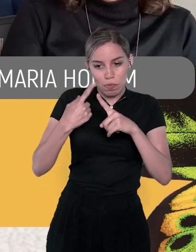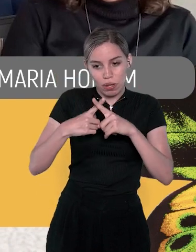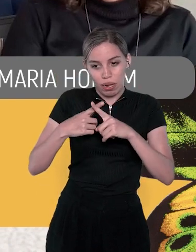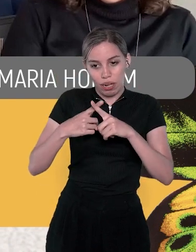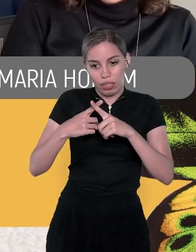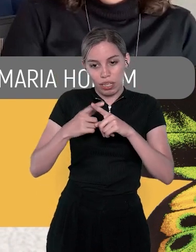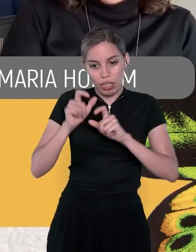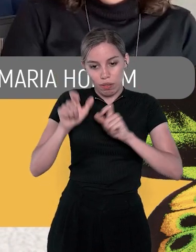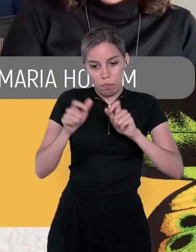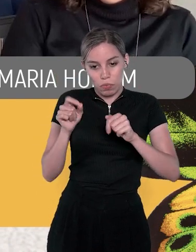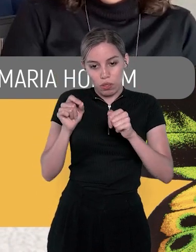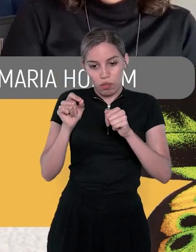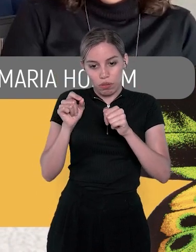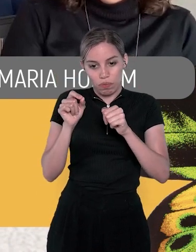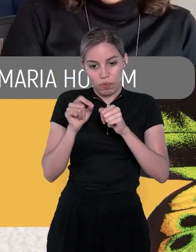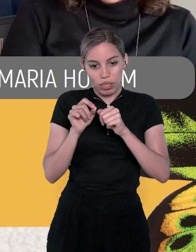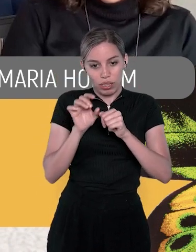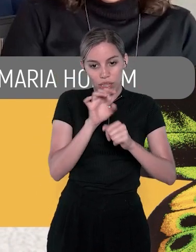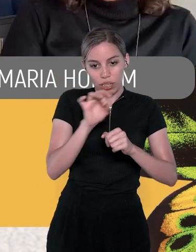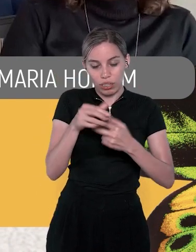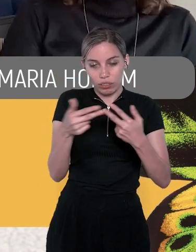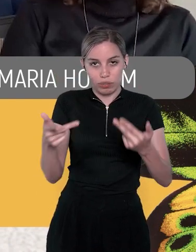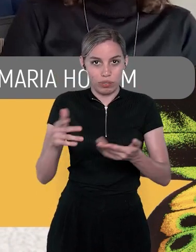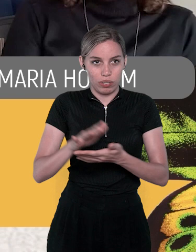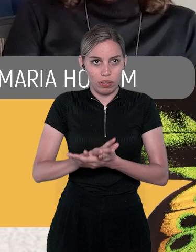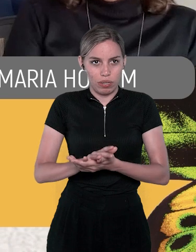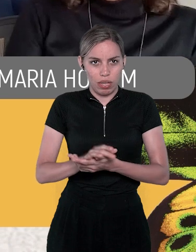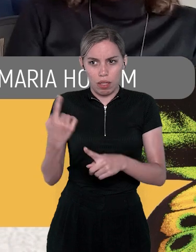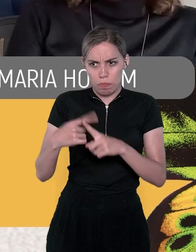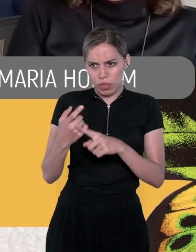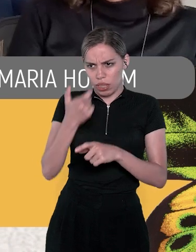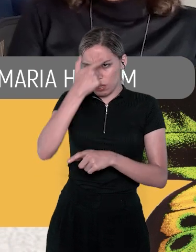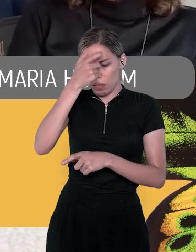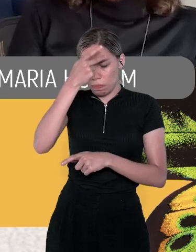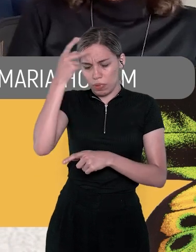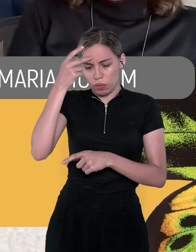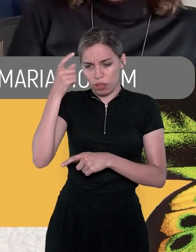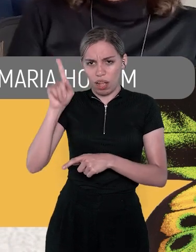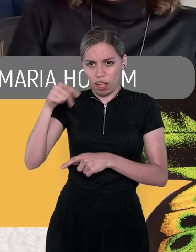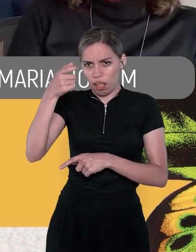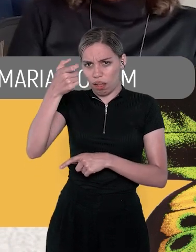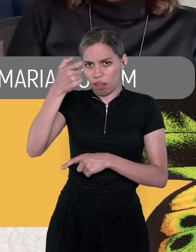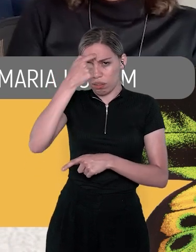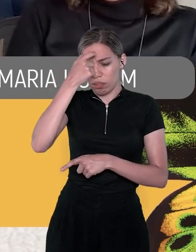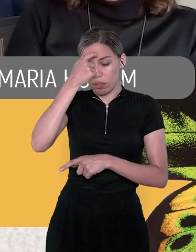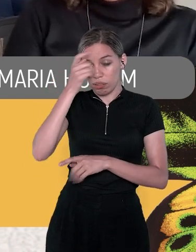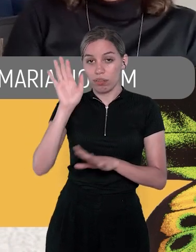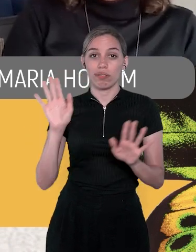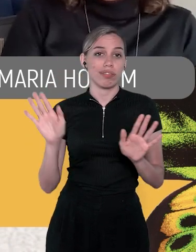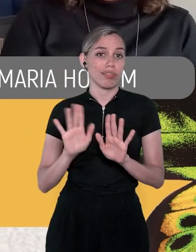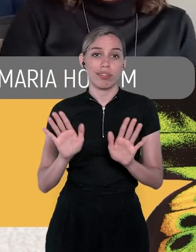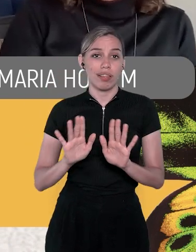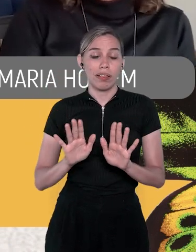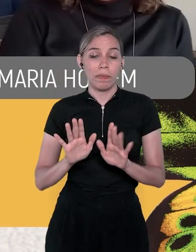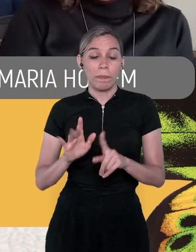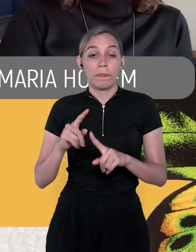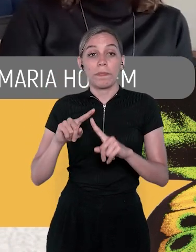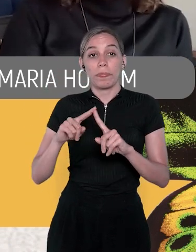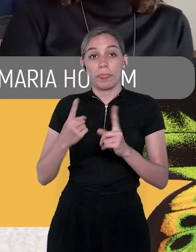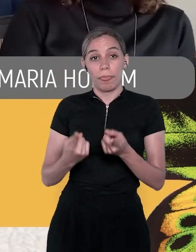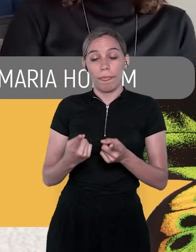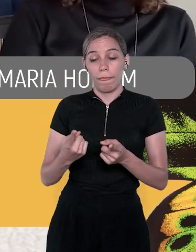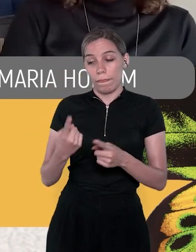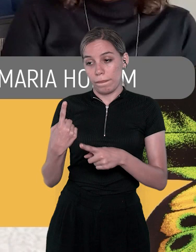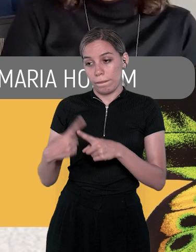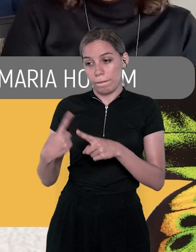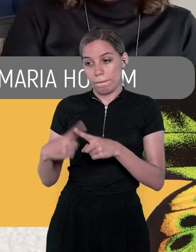pessoas se movem no mundo. E certamente não é porque elas são racionais. Nunca foi porque elas são racionais. Né?